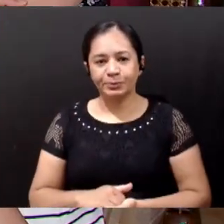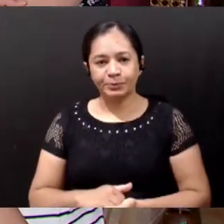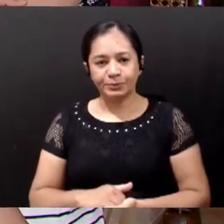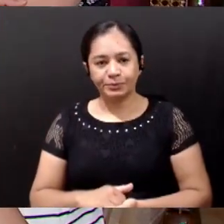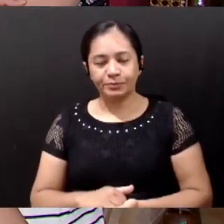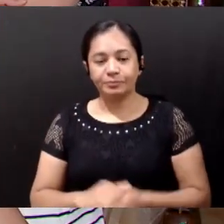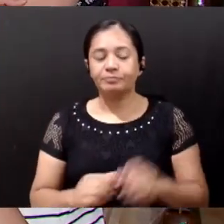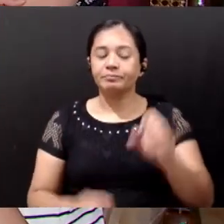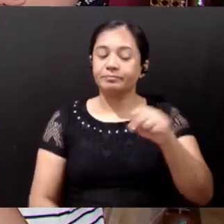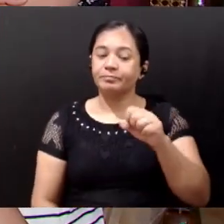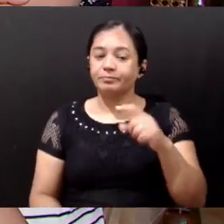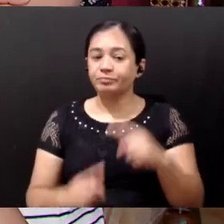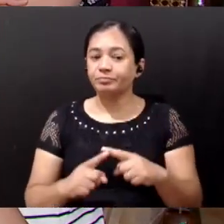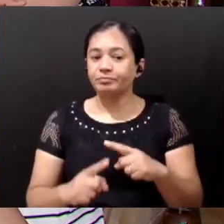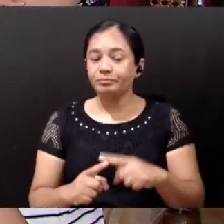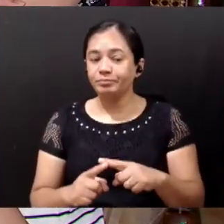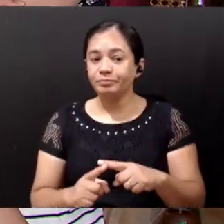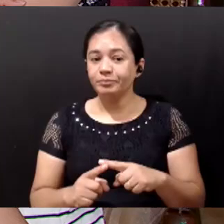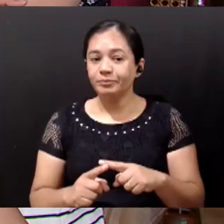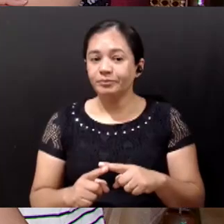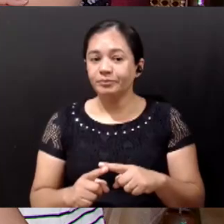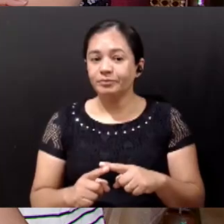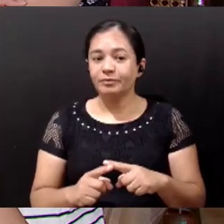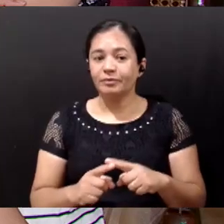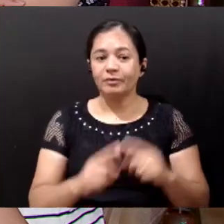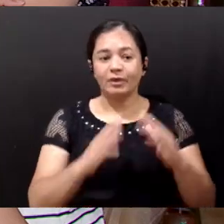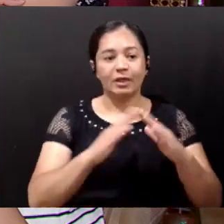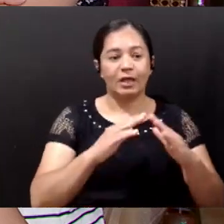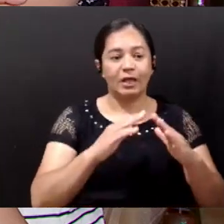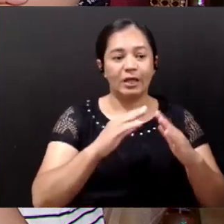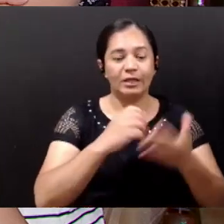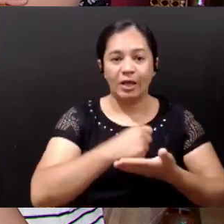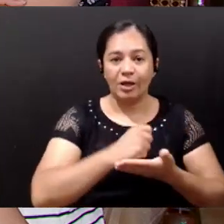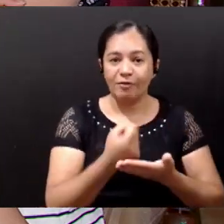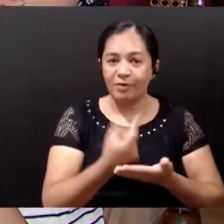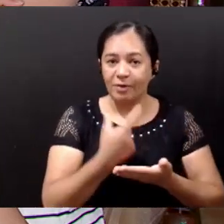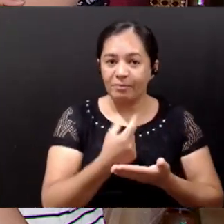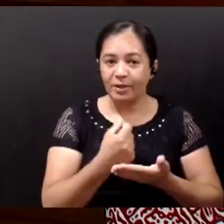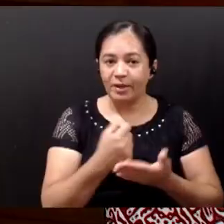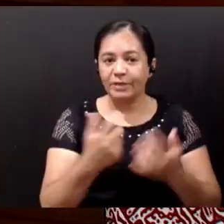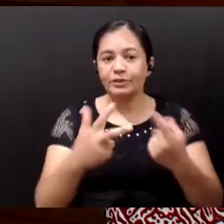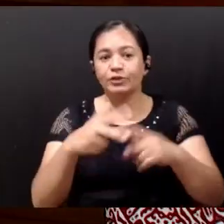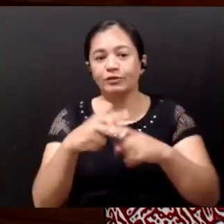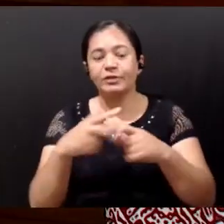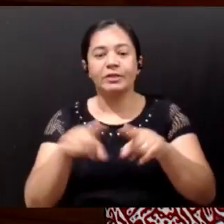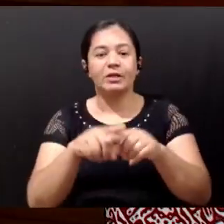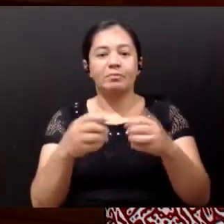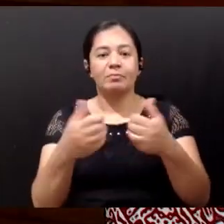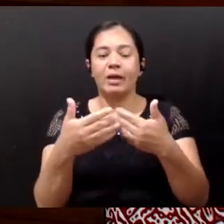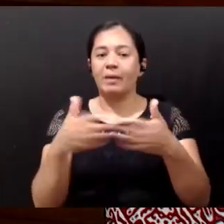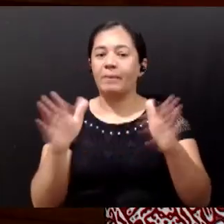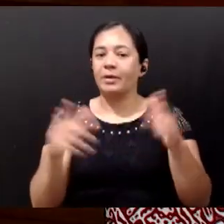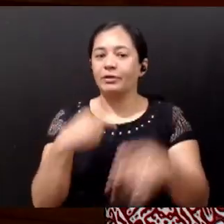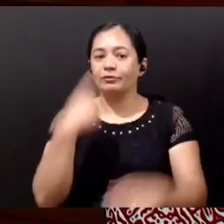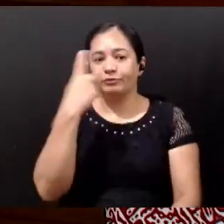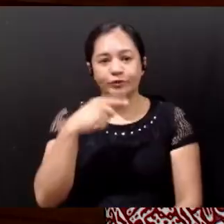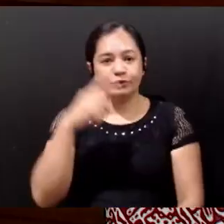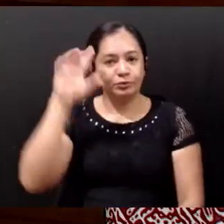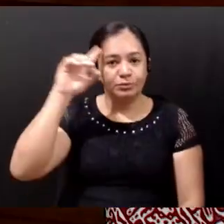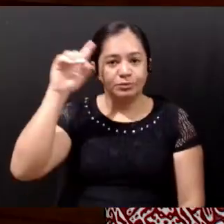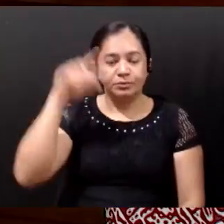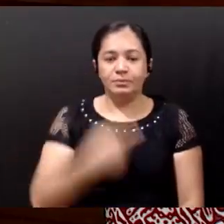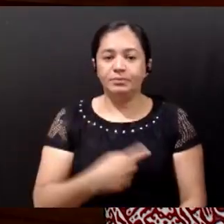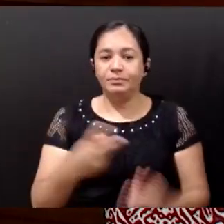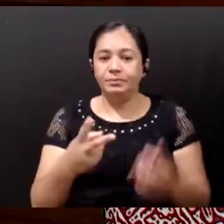né, depois da farmácia ela foi para uma oficina mecânica, também ficando aberta 24 horas. A gente viu que a procura não estava mais